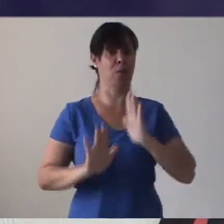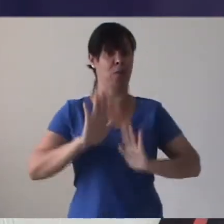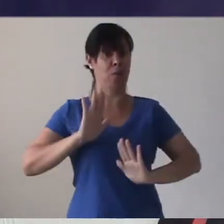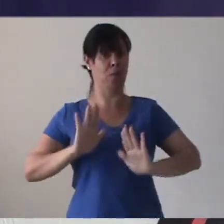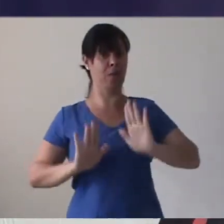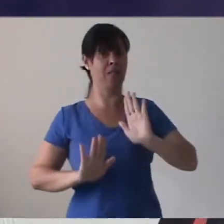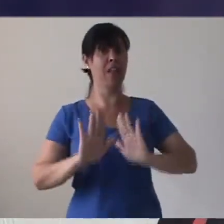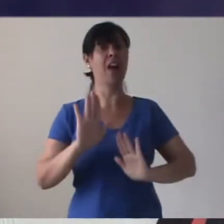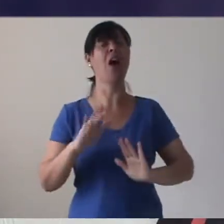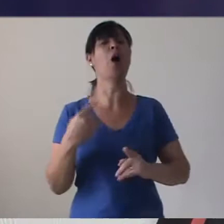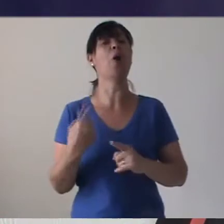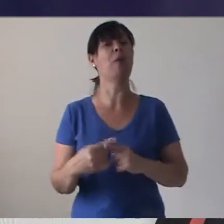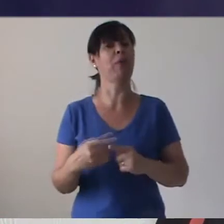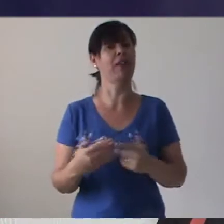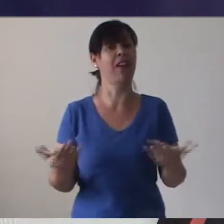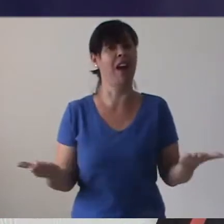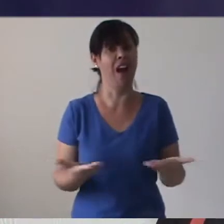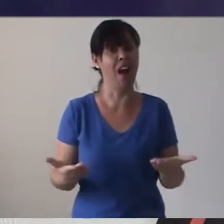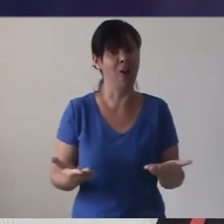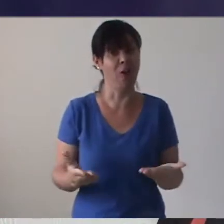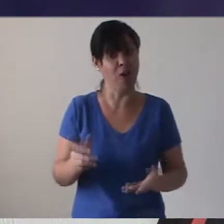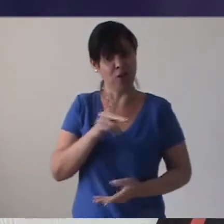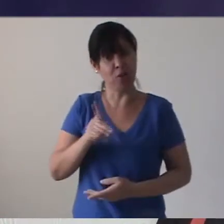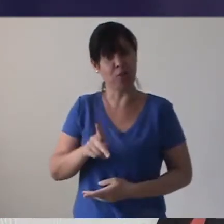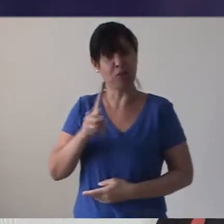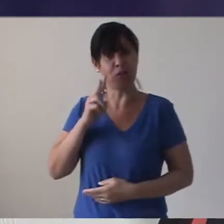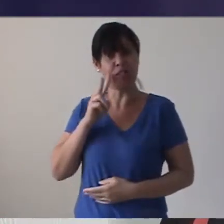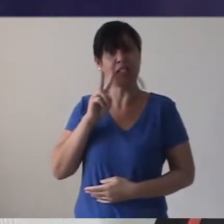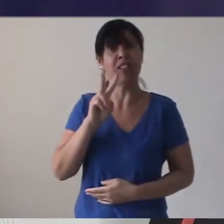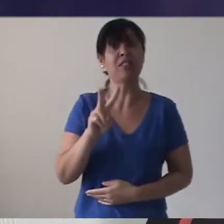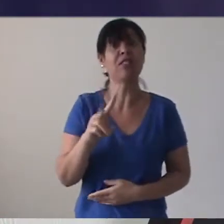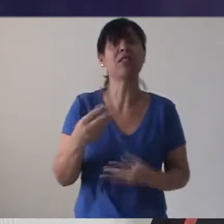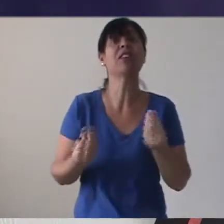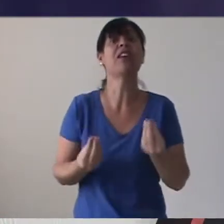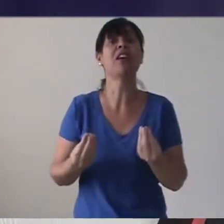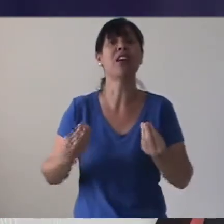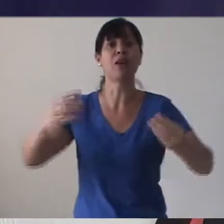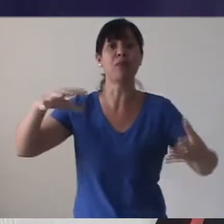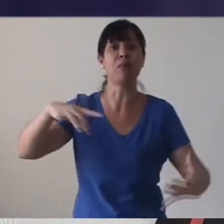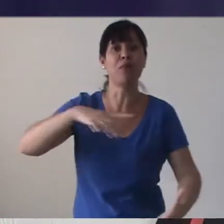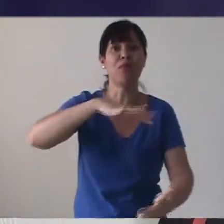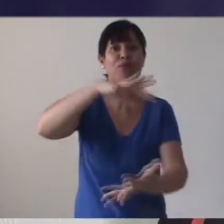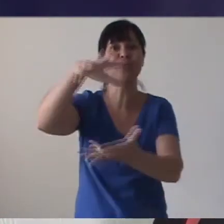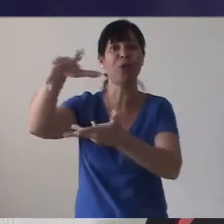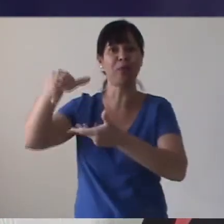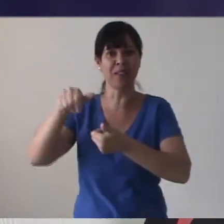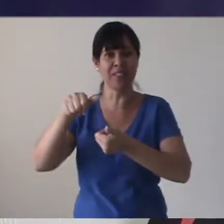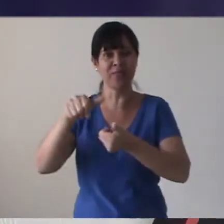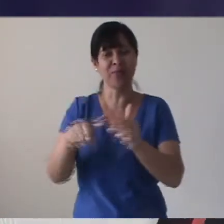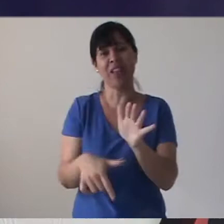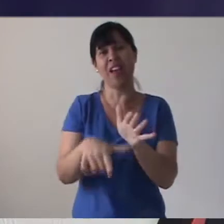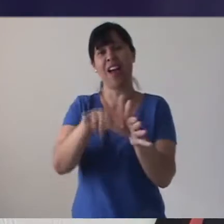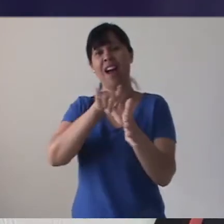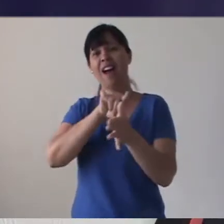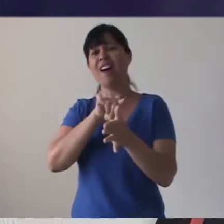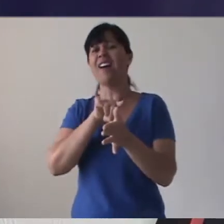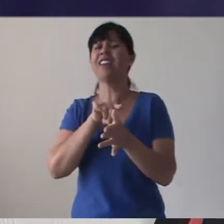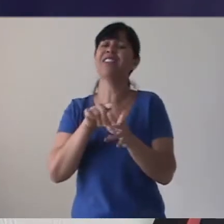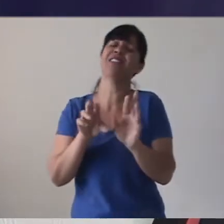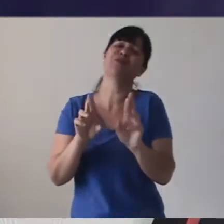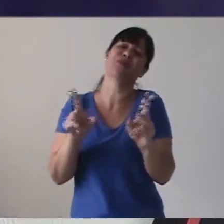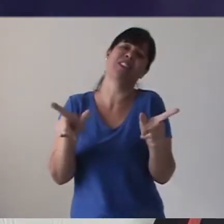está sendo visto, né? Por todos. É diferente quando você tira uma foto no Facebook,